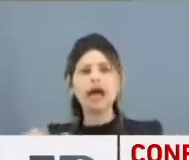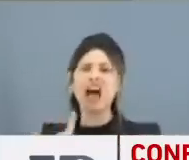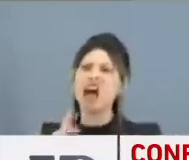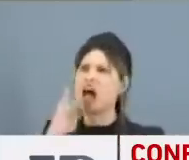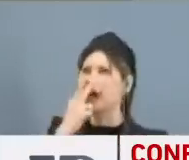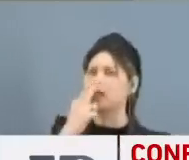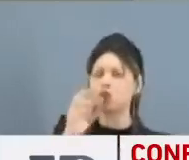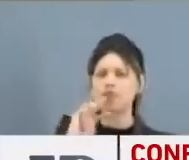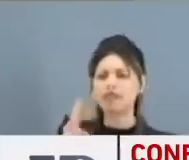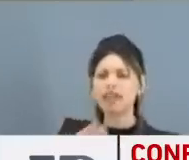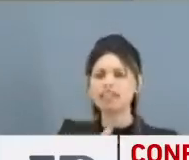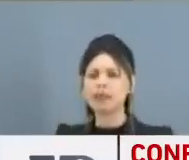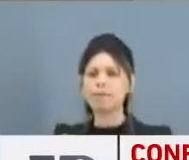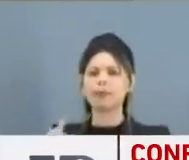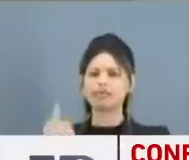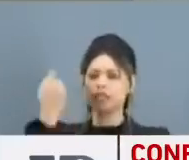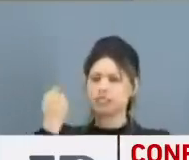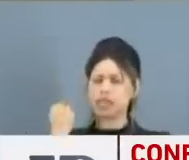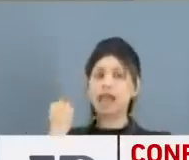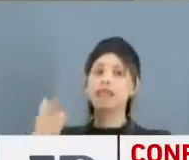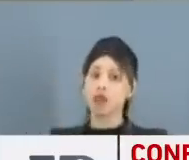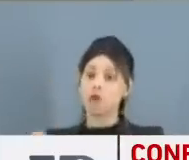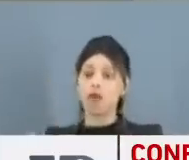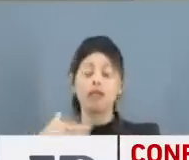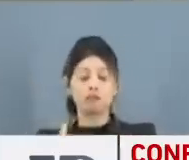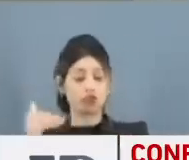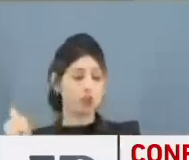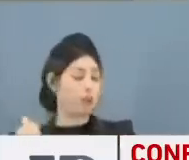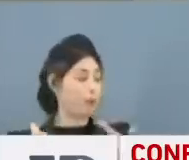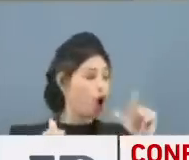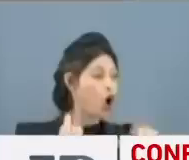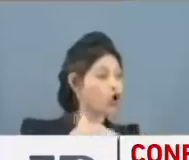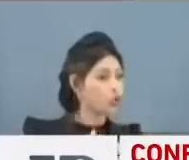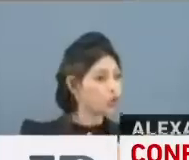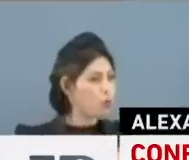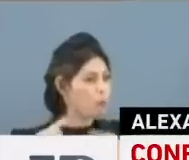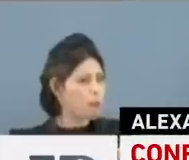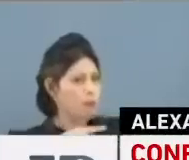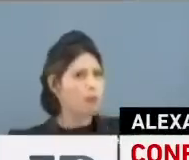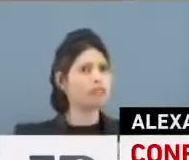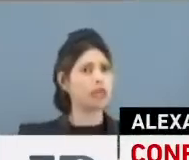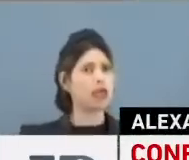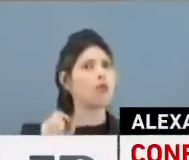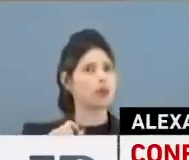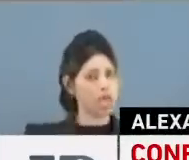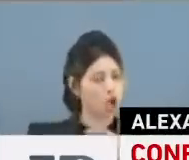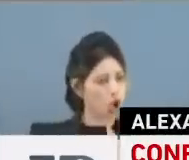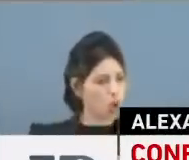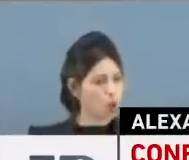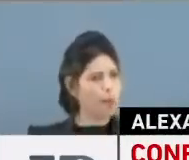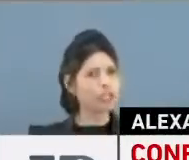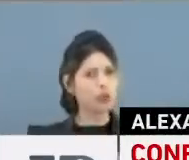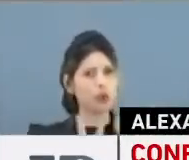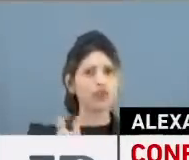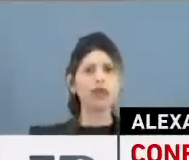quando eu fui surpreendido com a decisão sem um debate mais profundo, que eu chamaria um debate de governo sobre um tema que